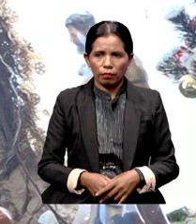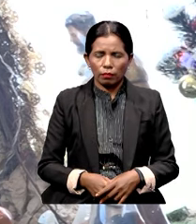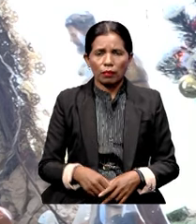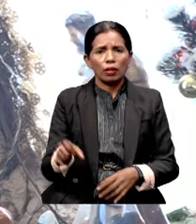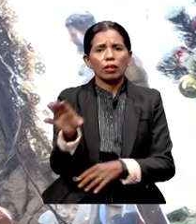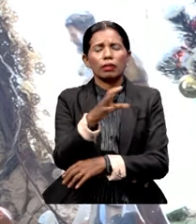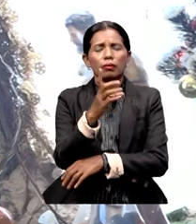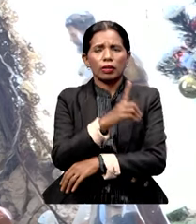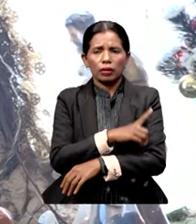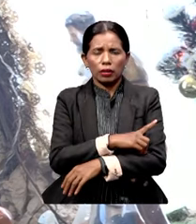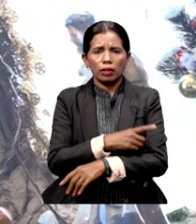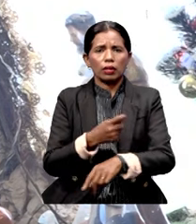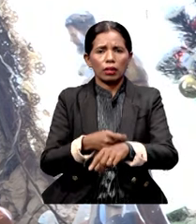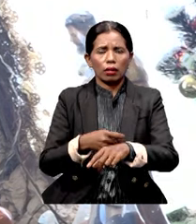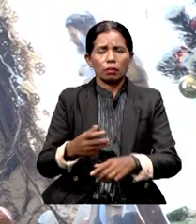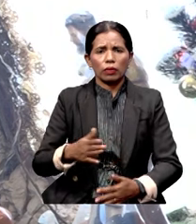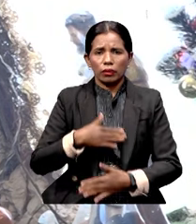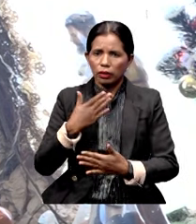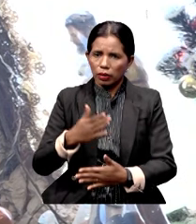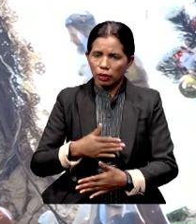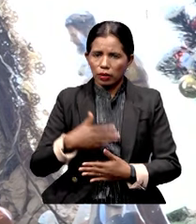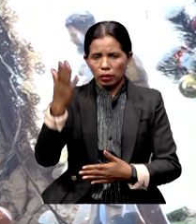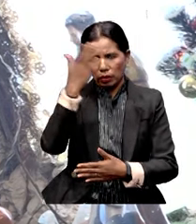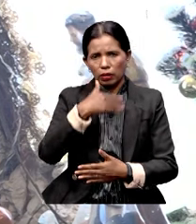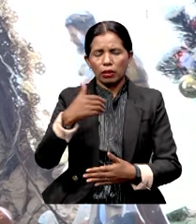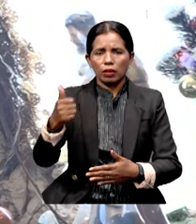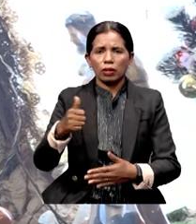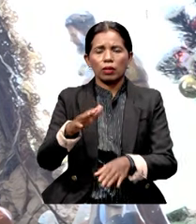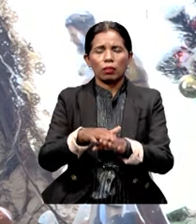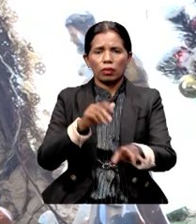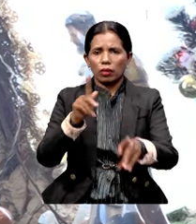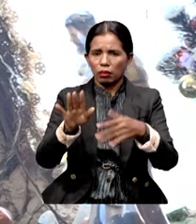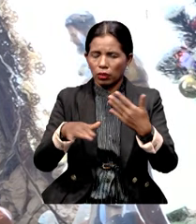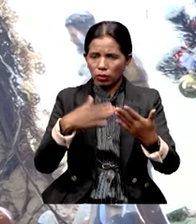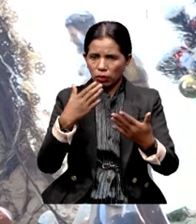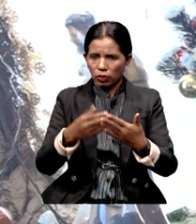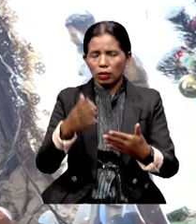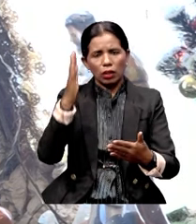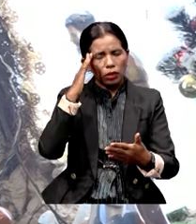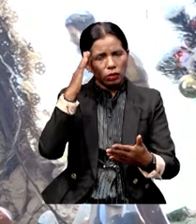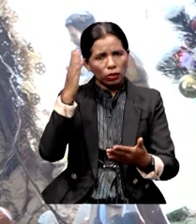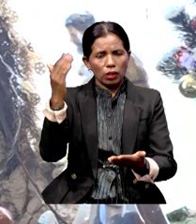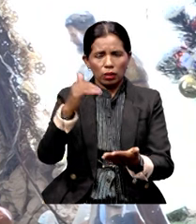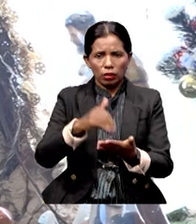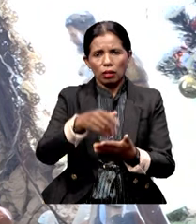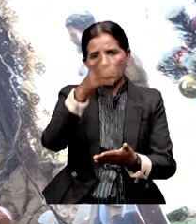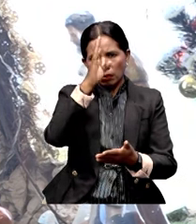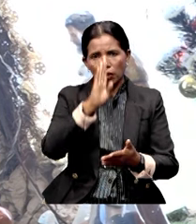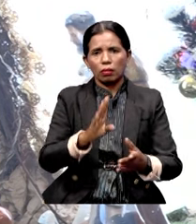Natal kata momento kumane ida nebe convida sarani sira atu hanoi fali marau mag nia